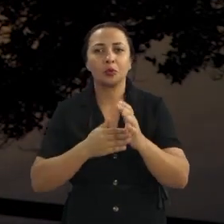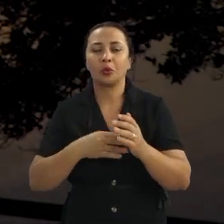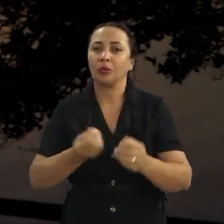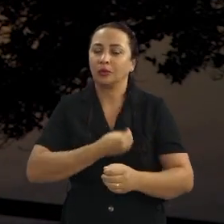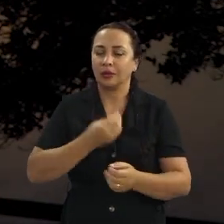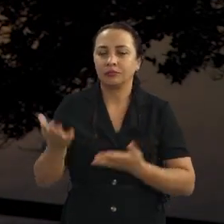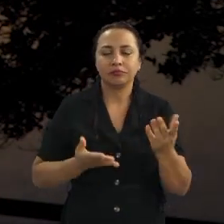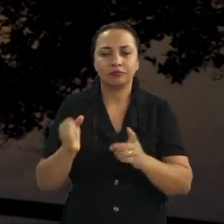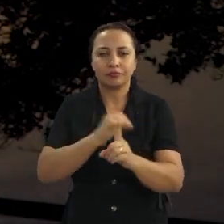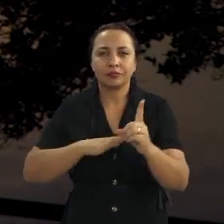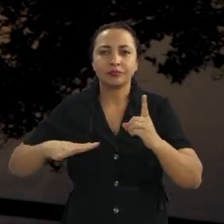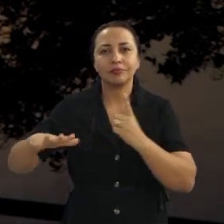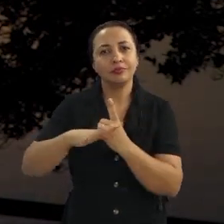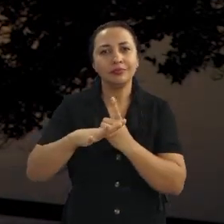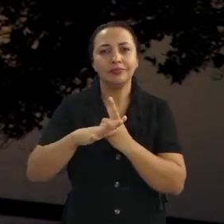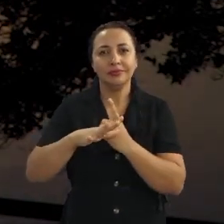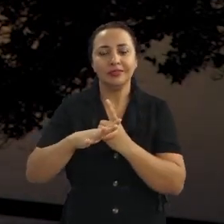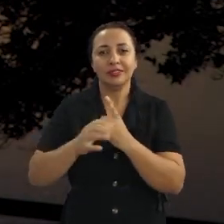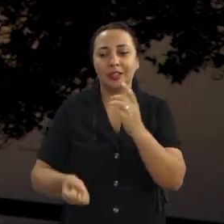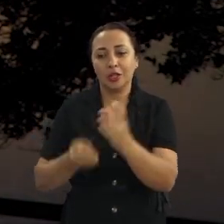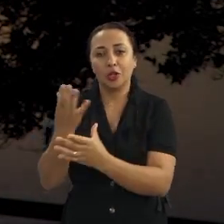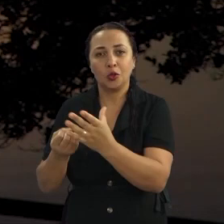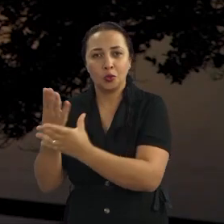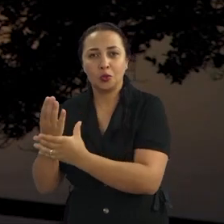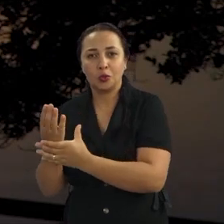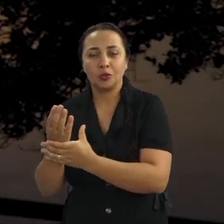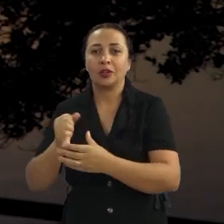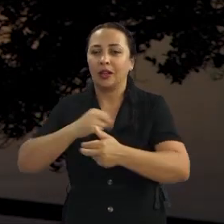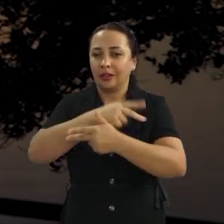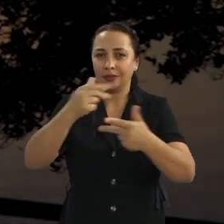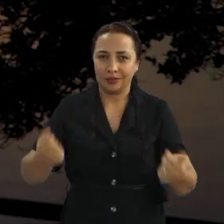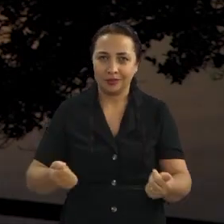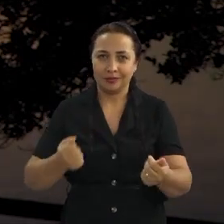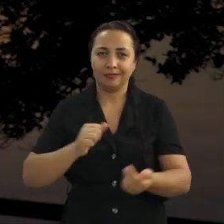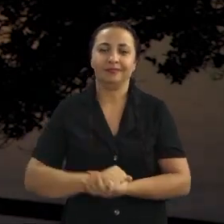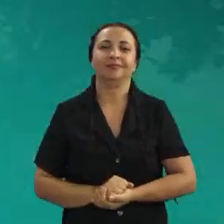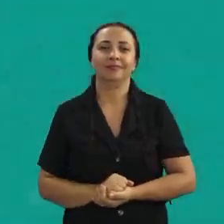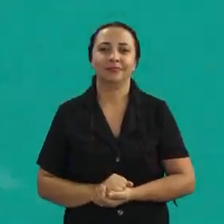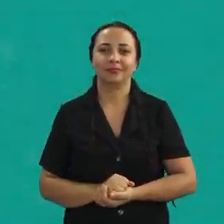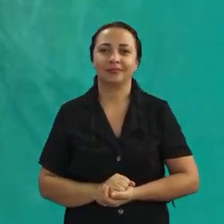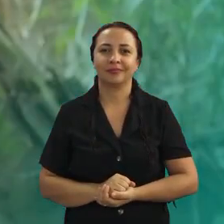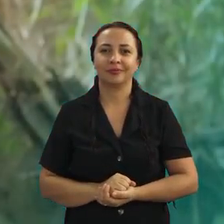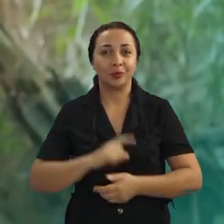todos os serviços ecossistemas que advém dessa biodiversidade